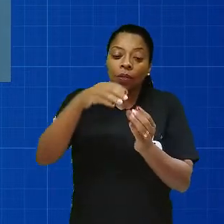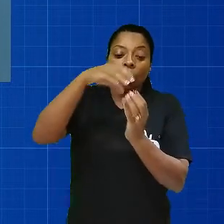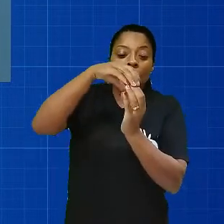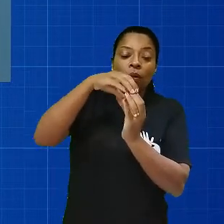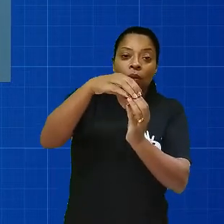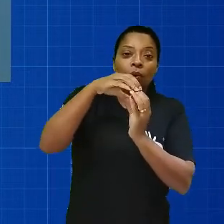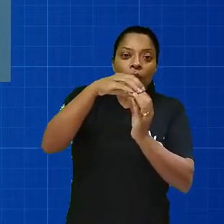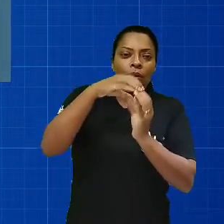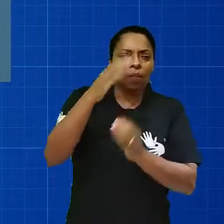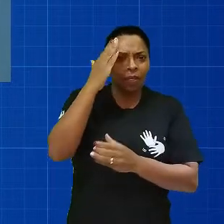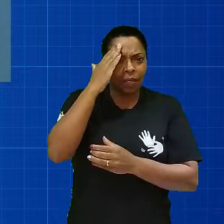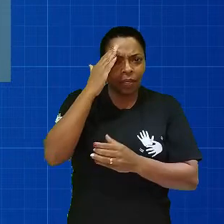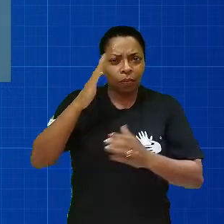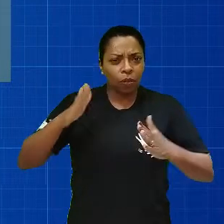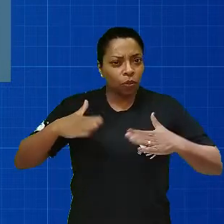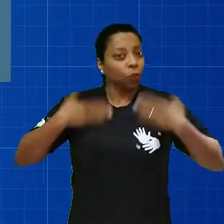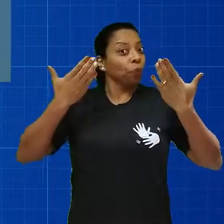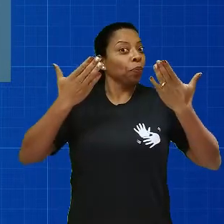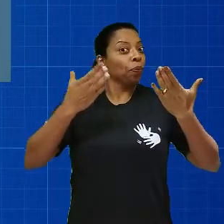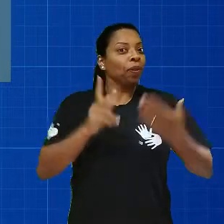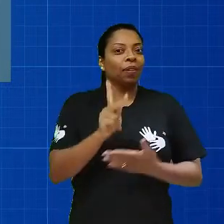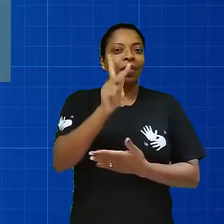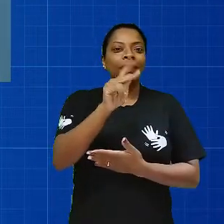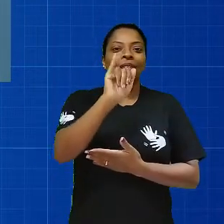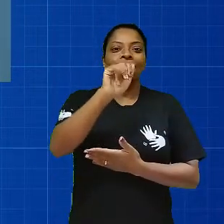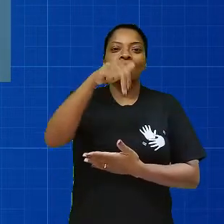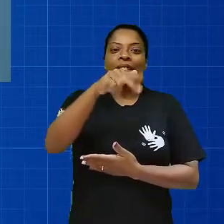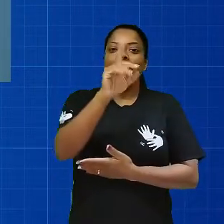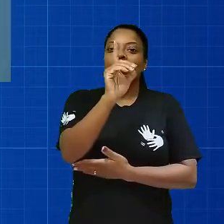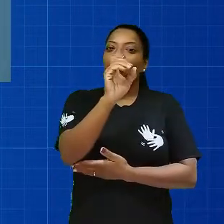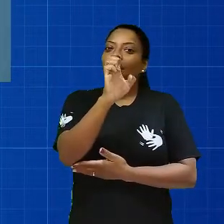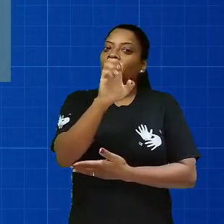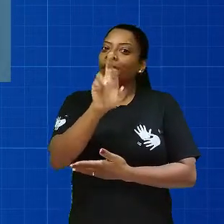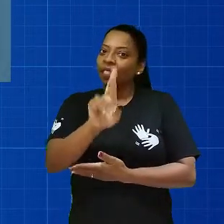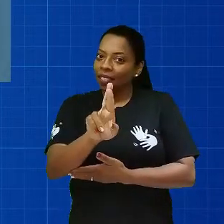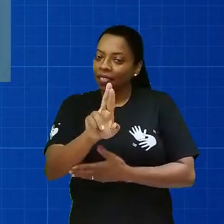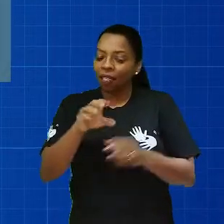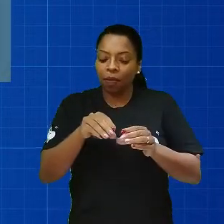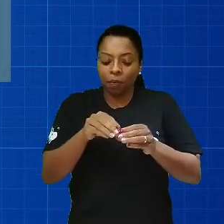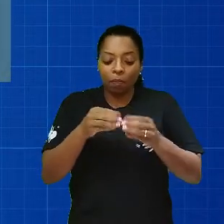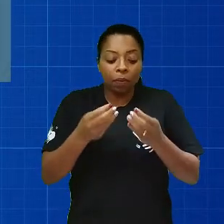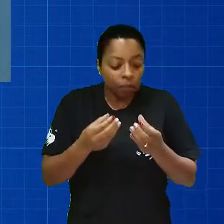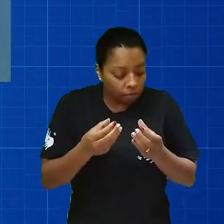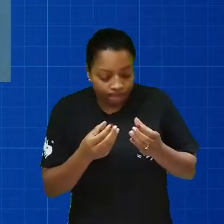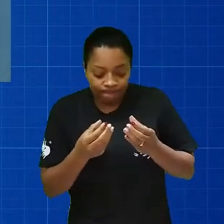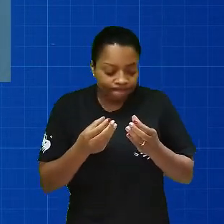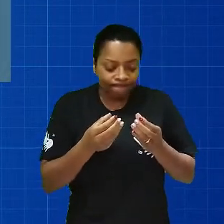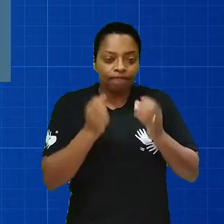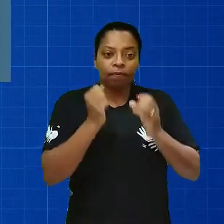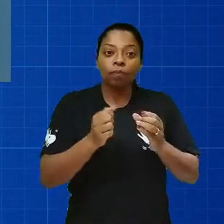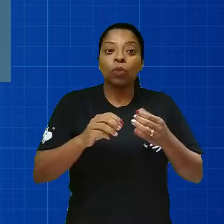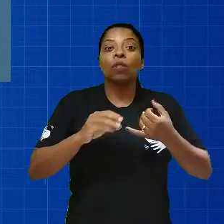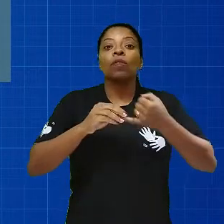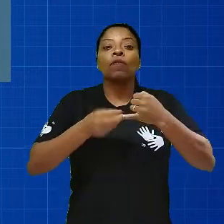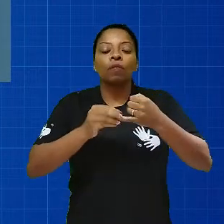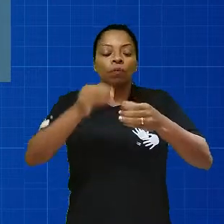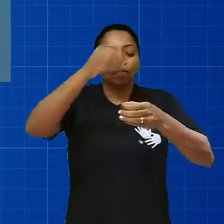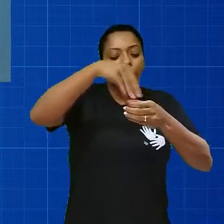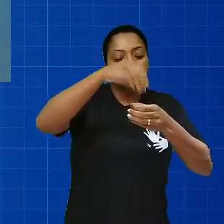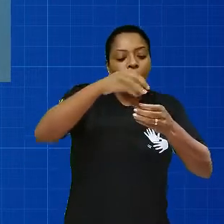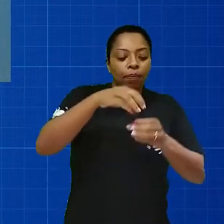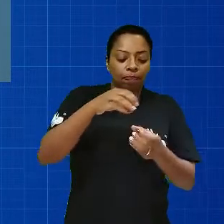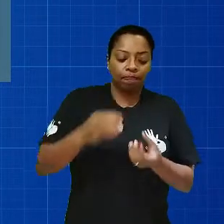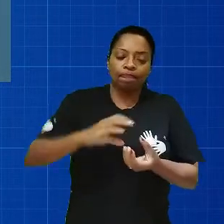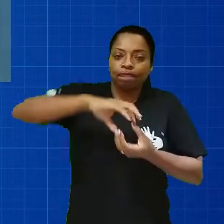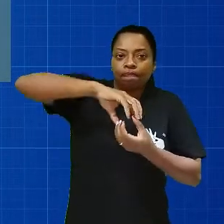construir com as crianças. É aquele plastiquinho que vem dentro do Kinder Ovo e aqui dentro tem feijão. E assim como as